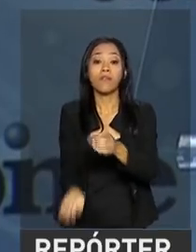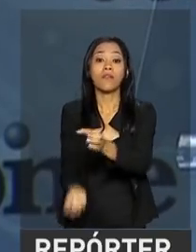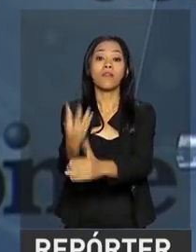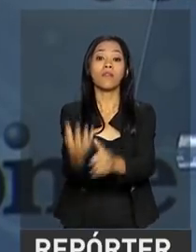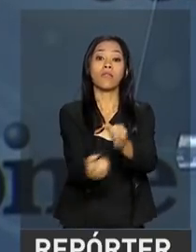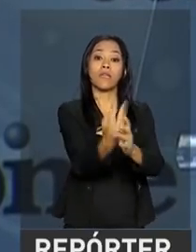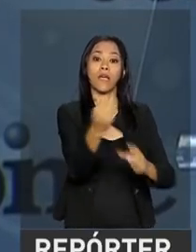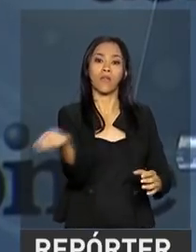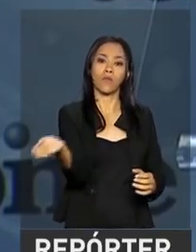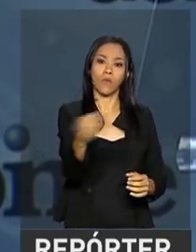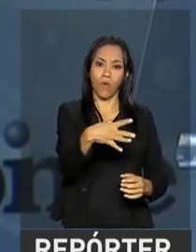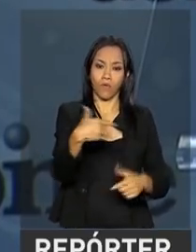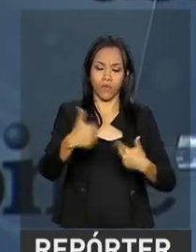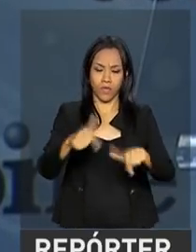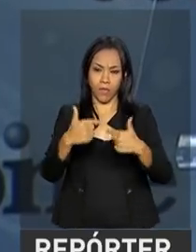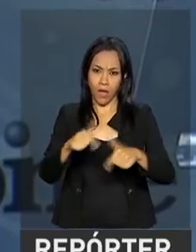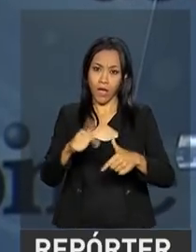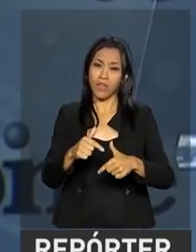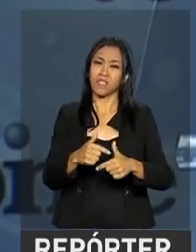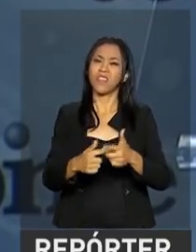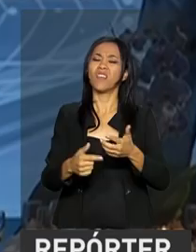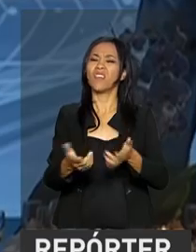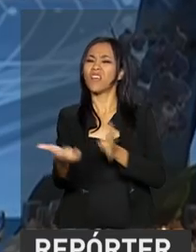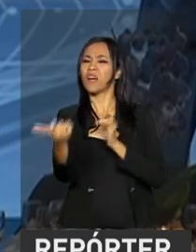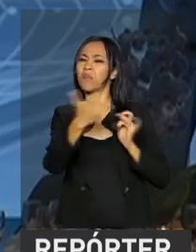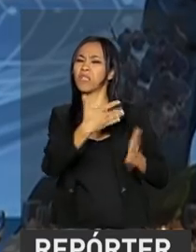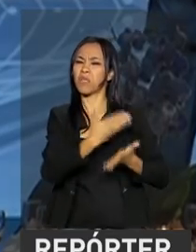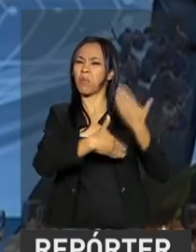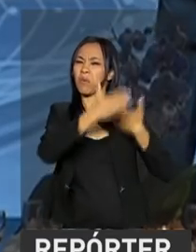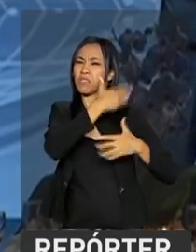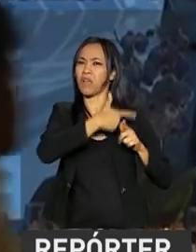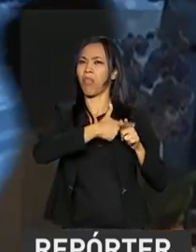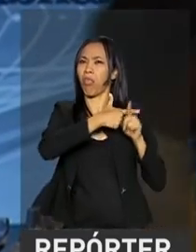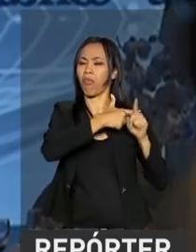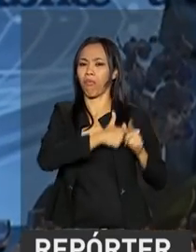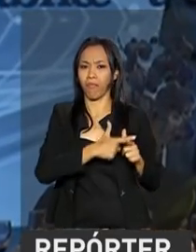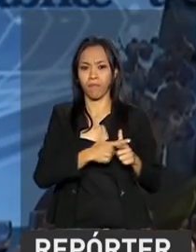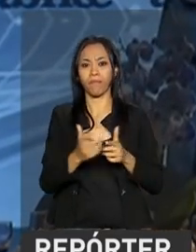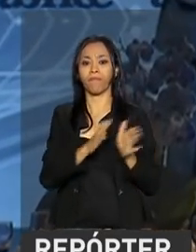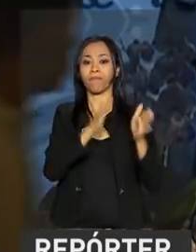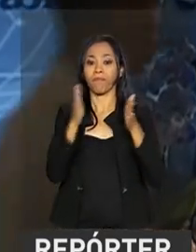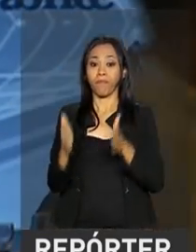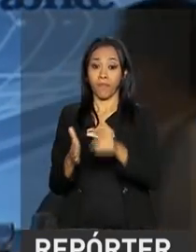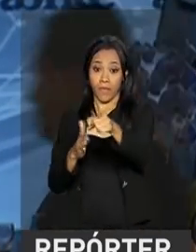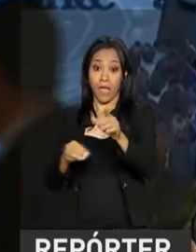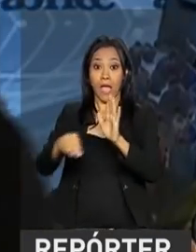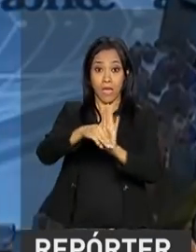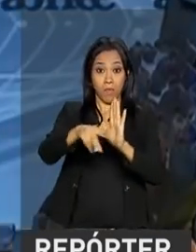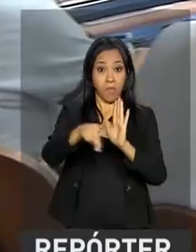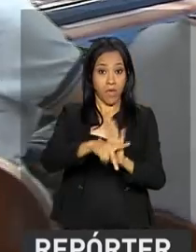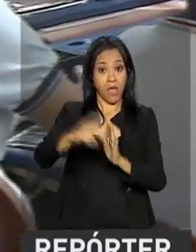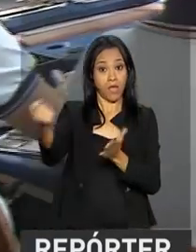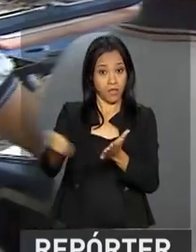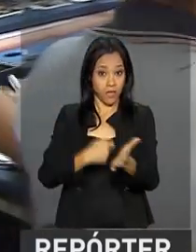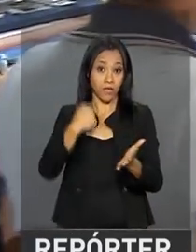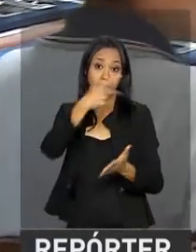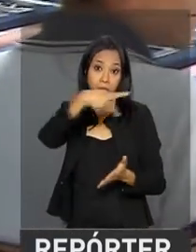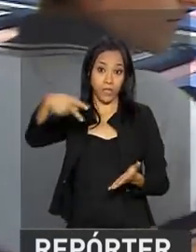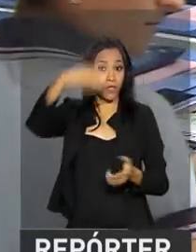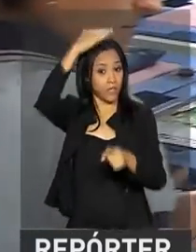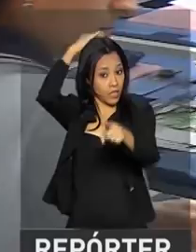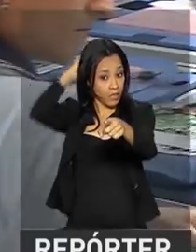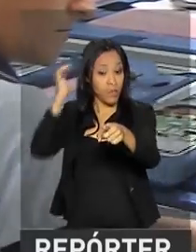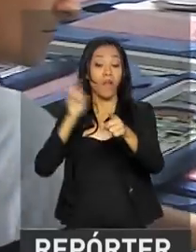para trás um passado de muitos problemas a medida provisória assinada pelo presidente michel temer vai ajudar as empresas